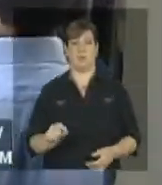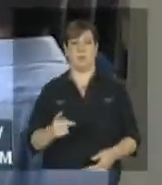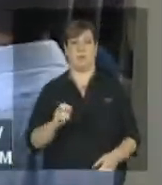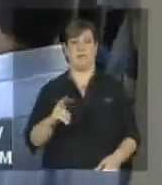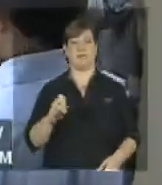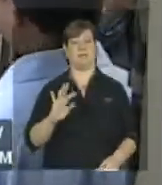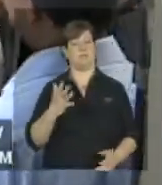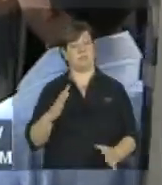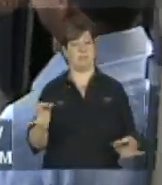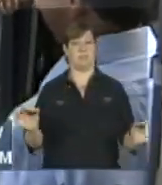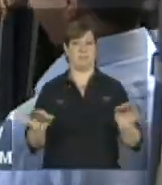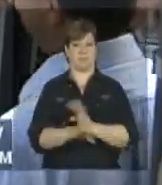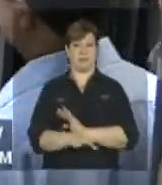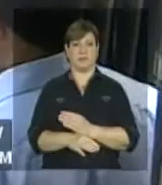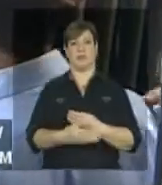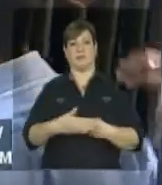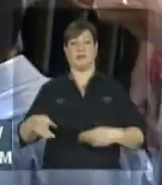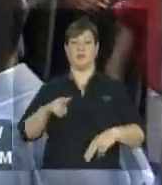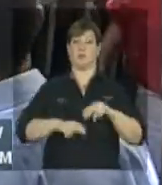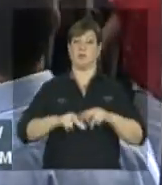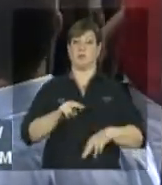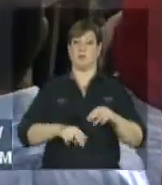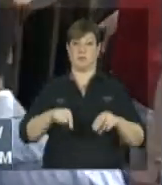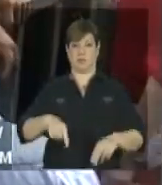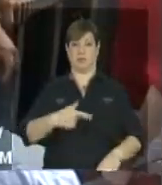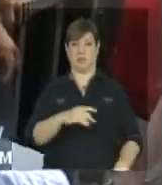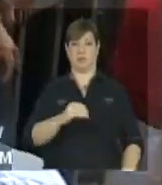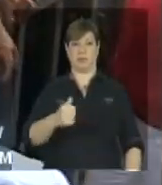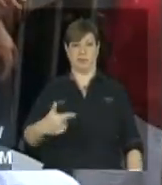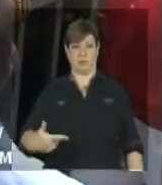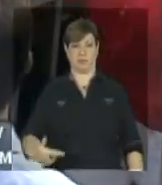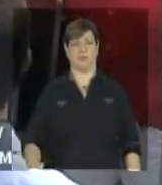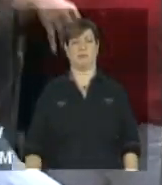para terminar em junho deste ano.